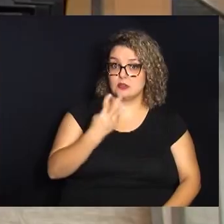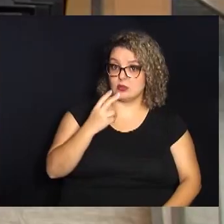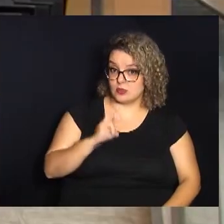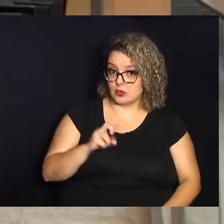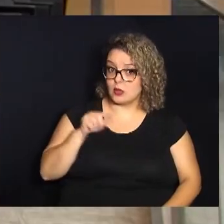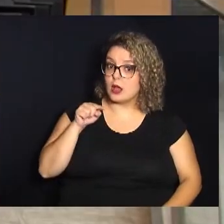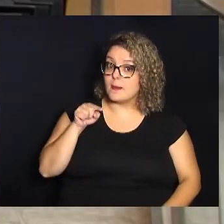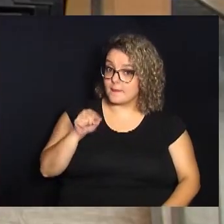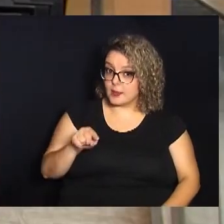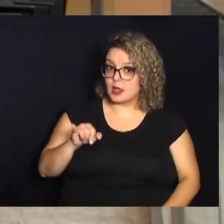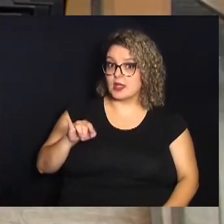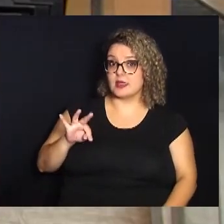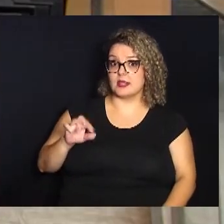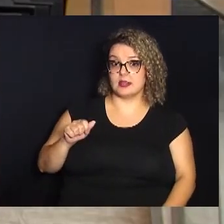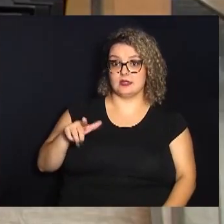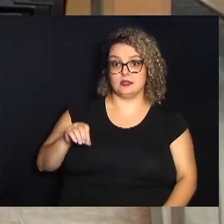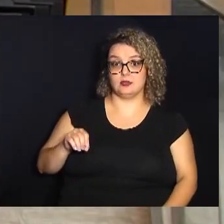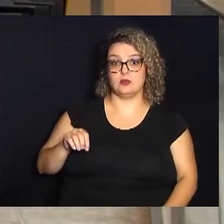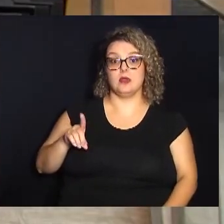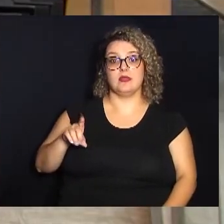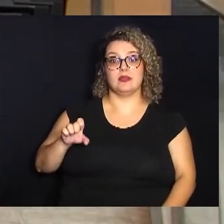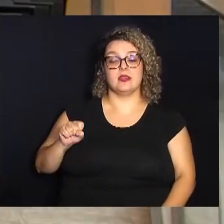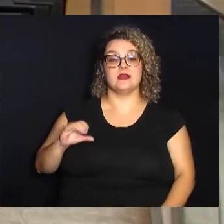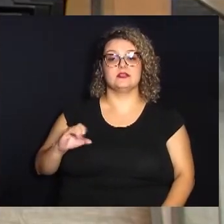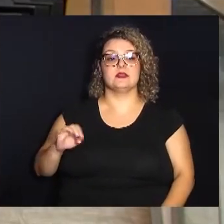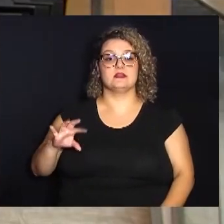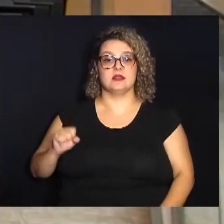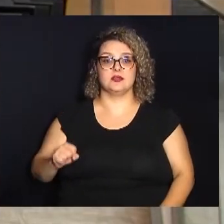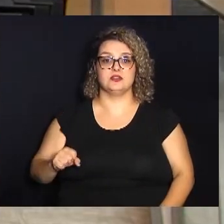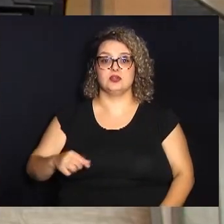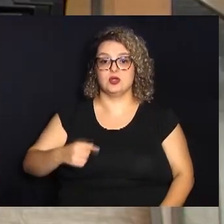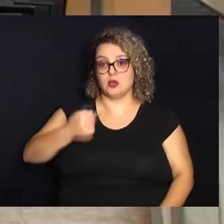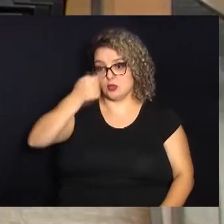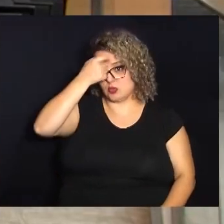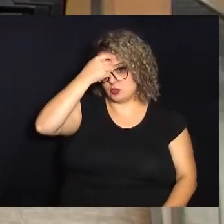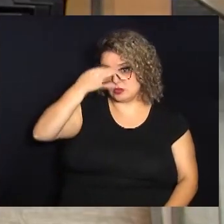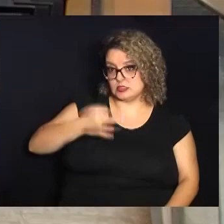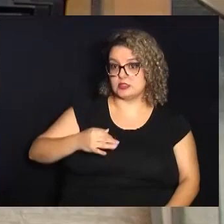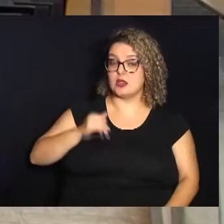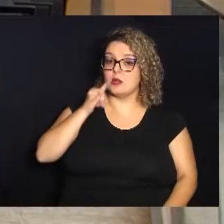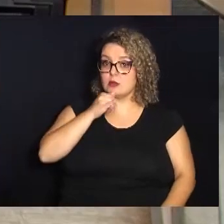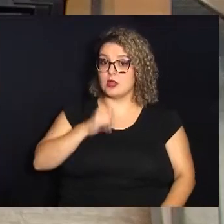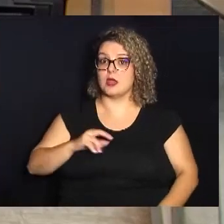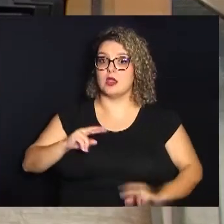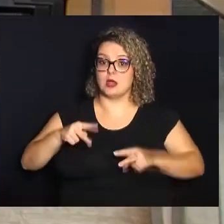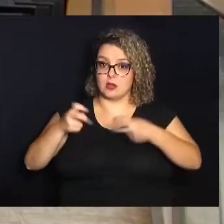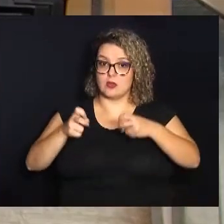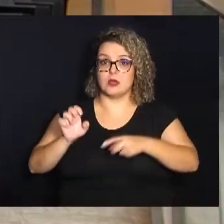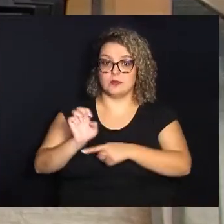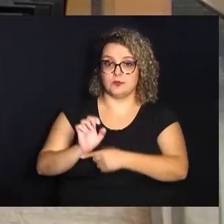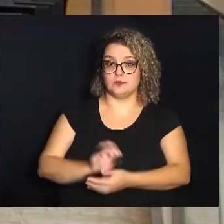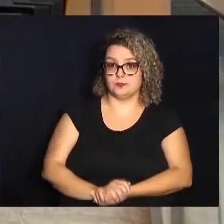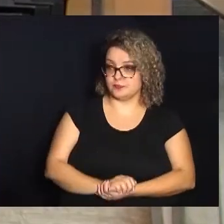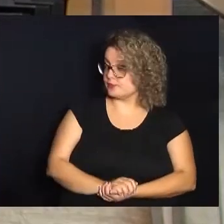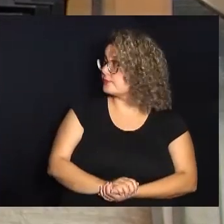Estado. Eu acredito que a dupla cidadania seja realmente uma comprovação